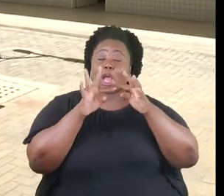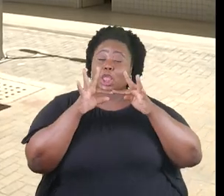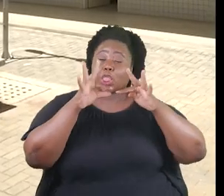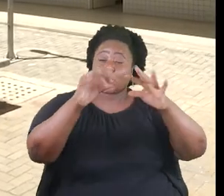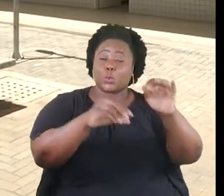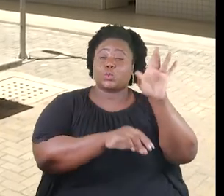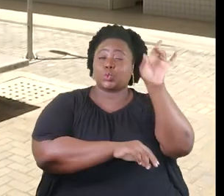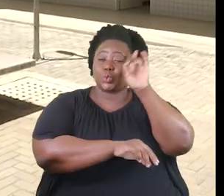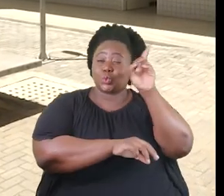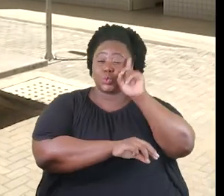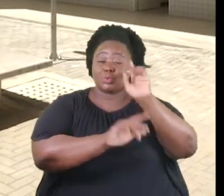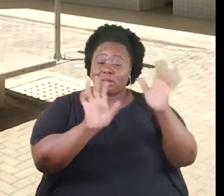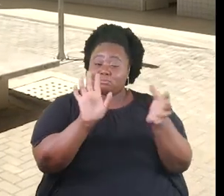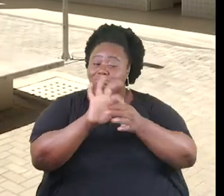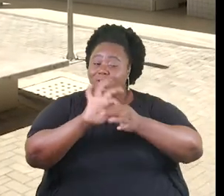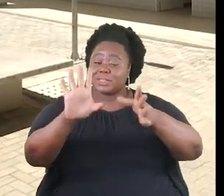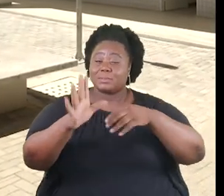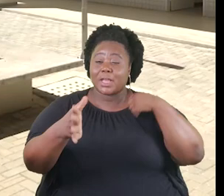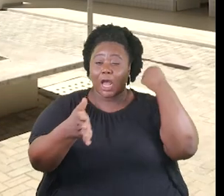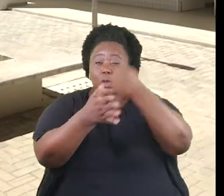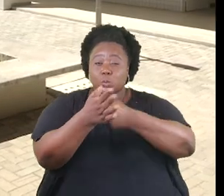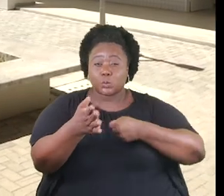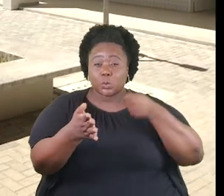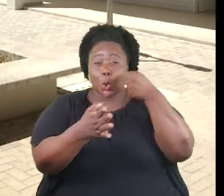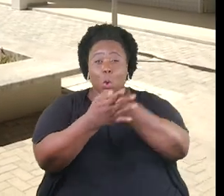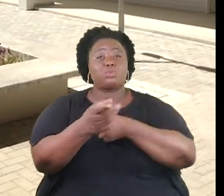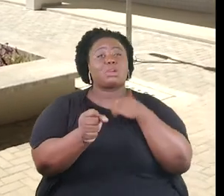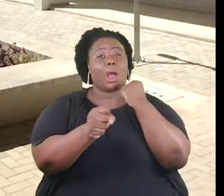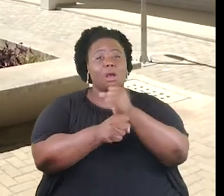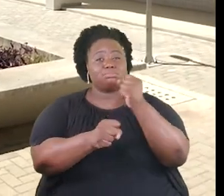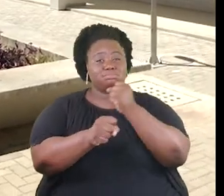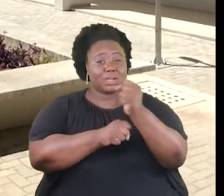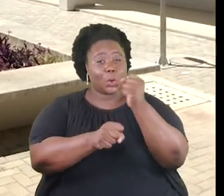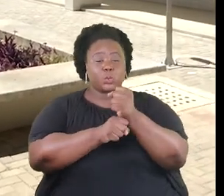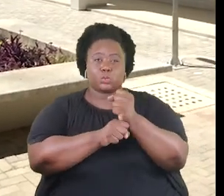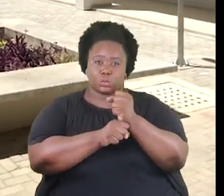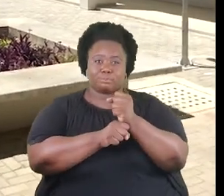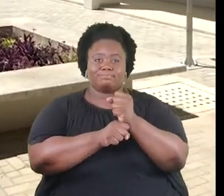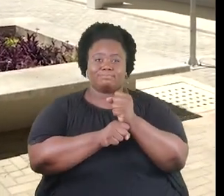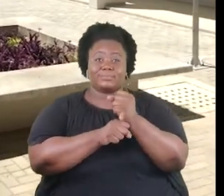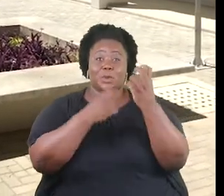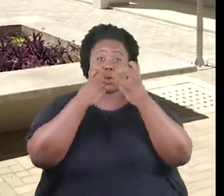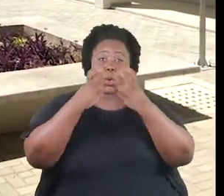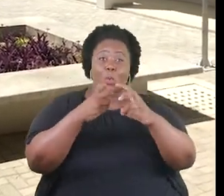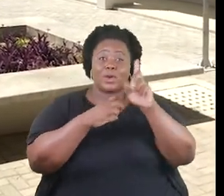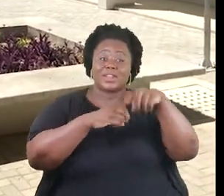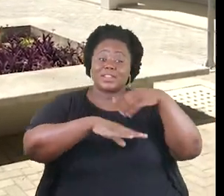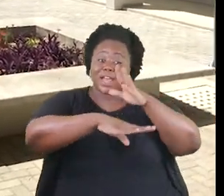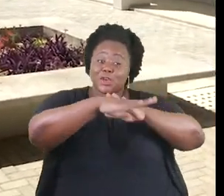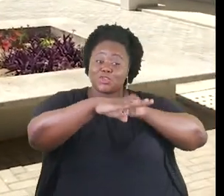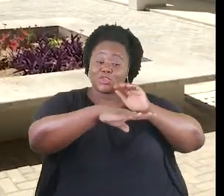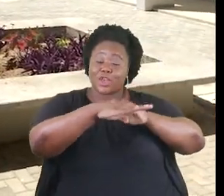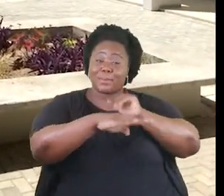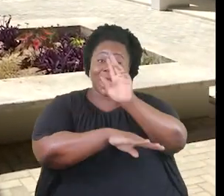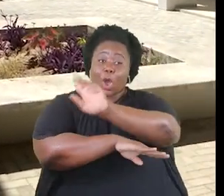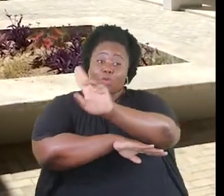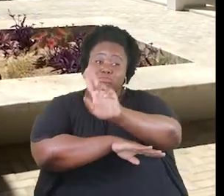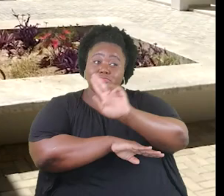os dias essa independência luta por se construir. O seu grito se constitui em um chamado